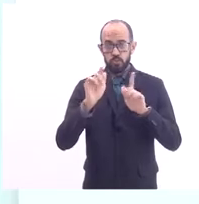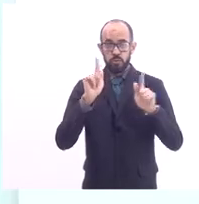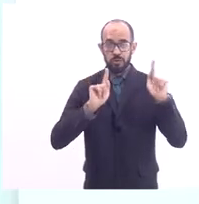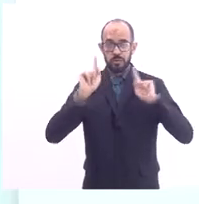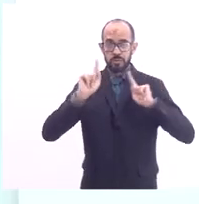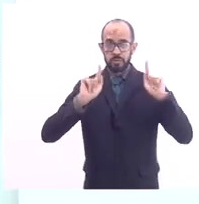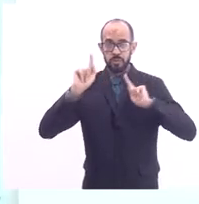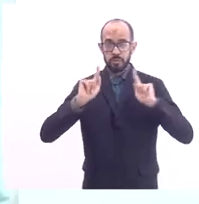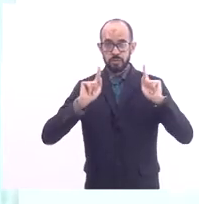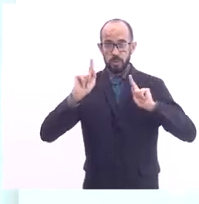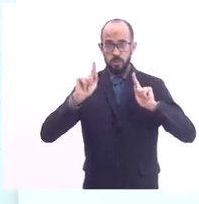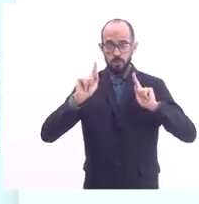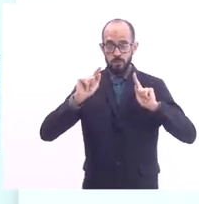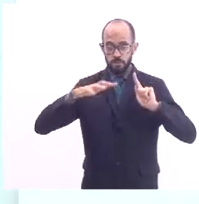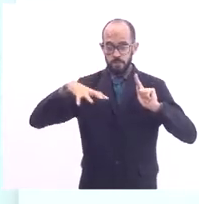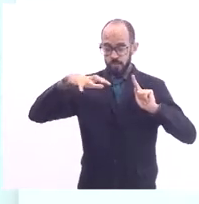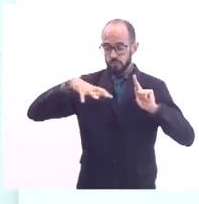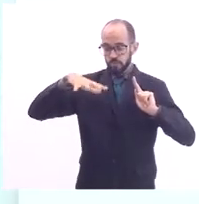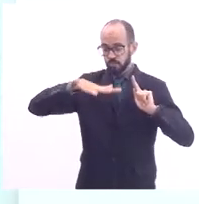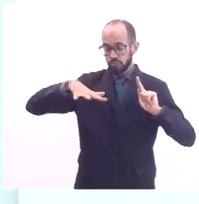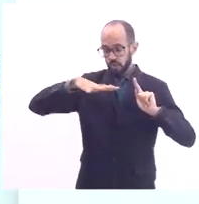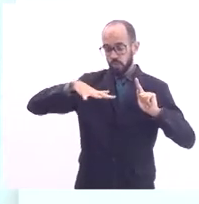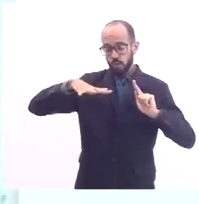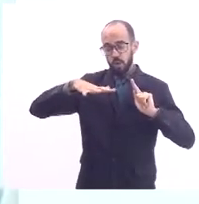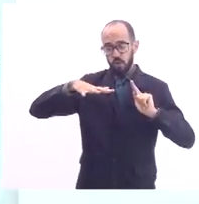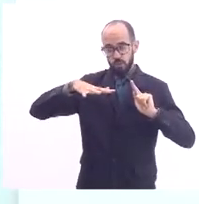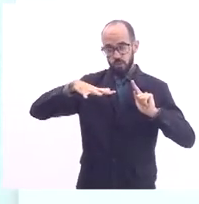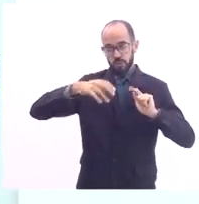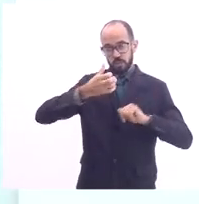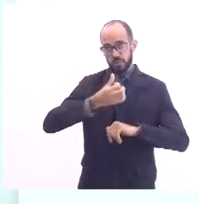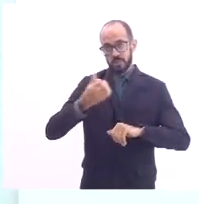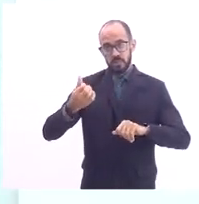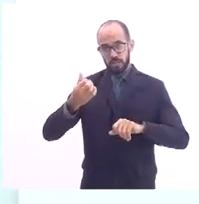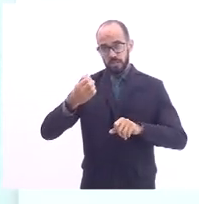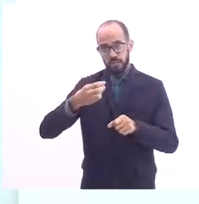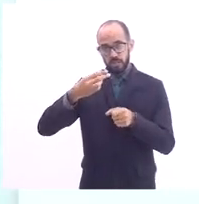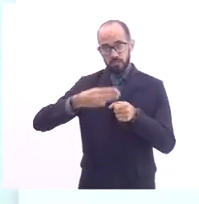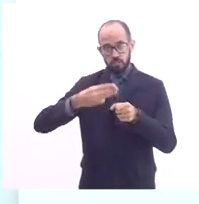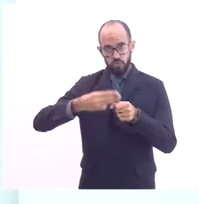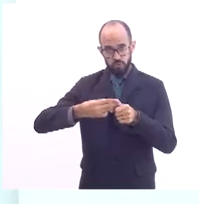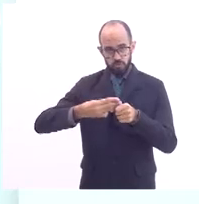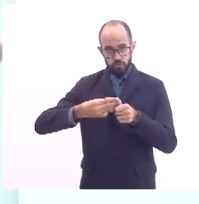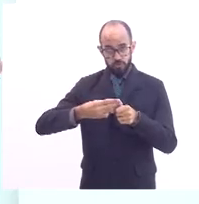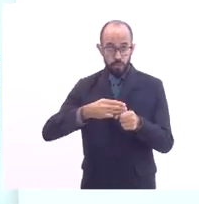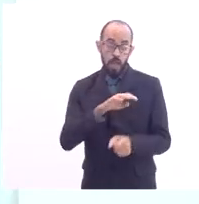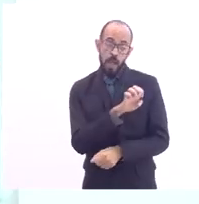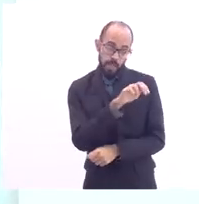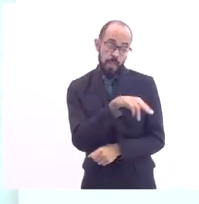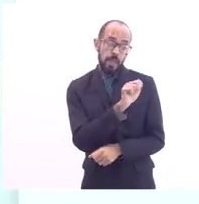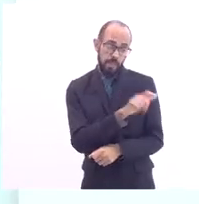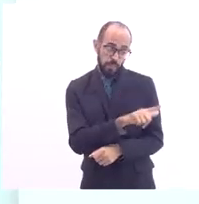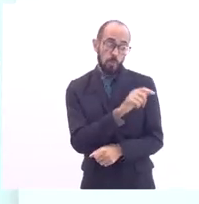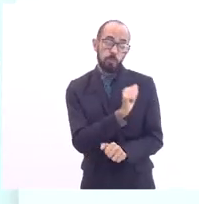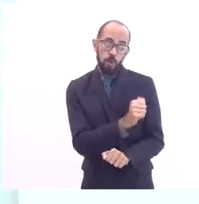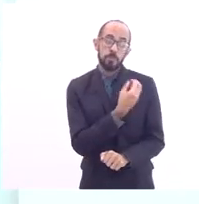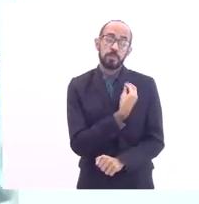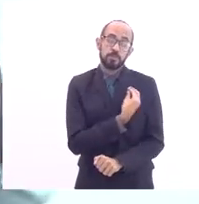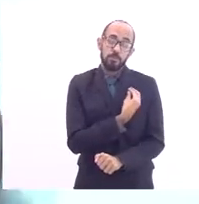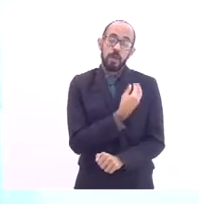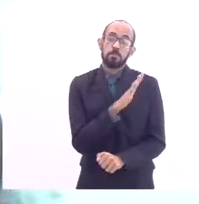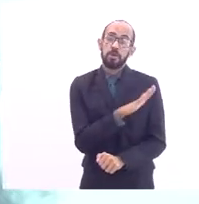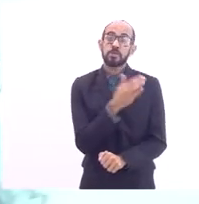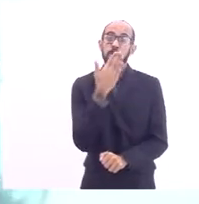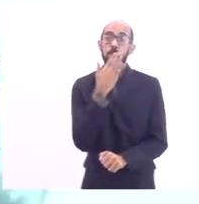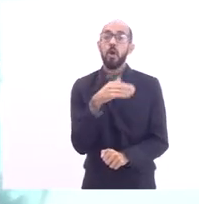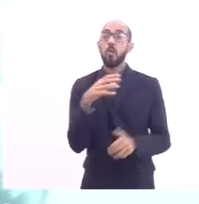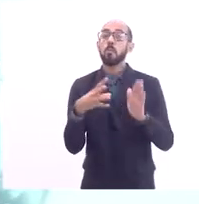de concessão da Enel, que são 66 municípios. A Enel pode participar? É claro que vai poder participar. Mas qual é a nova